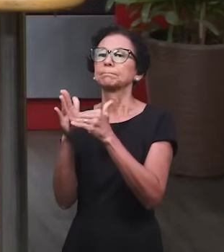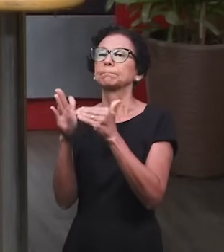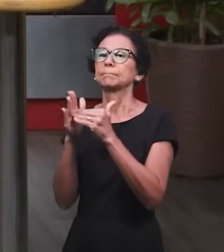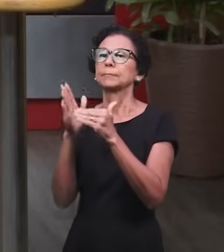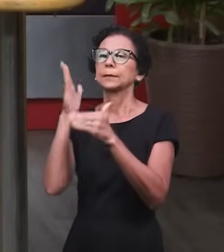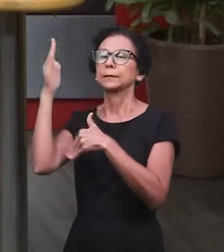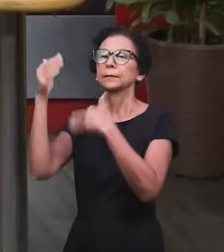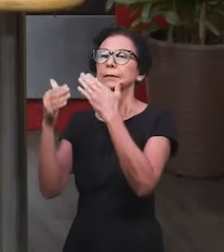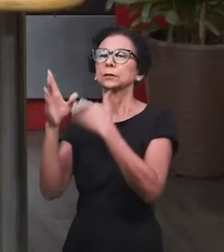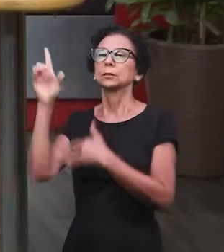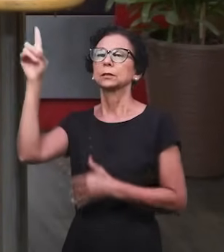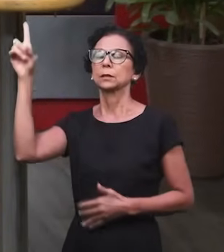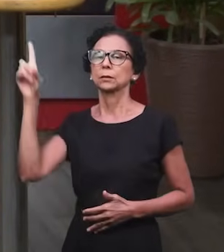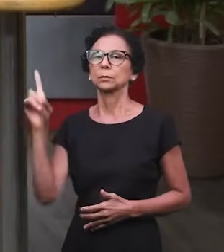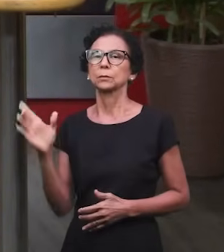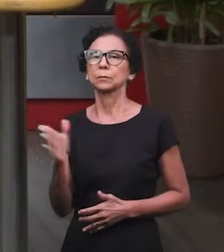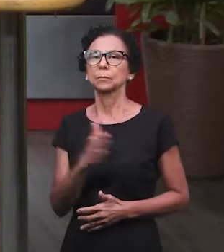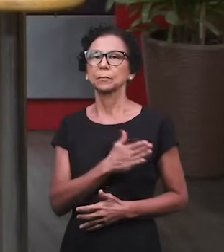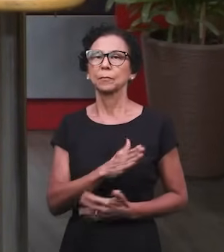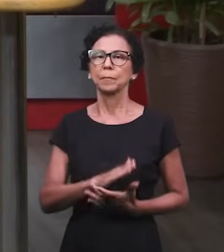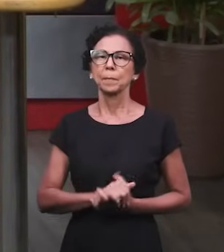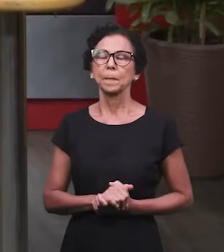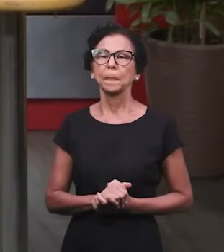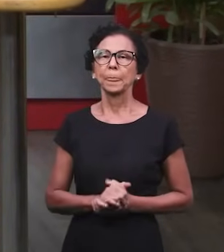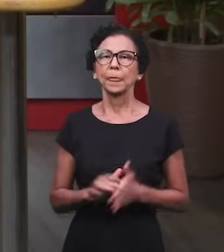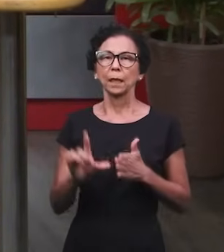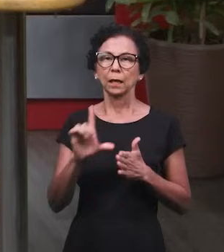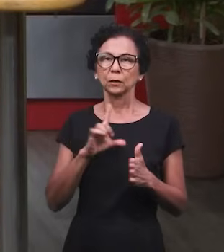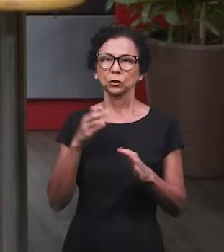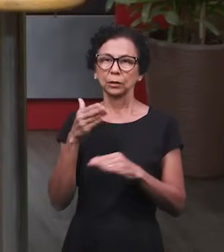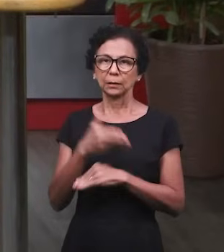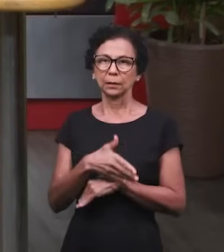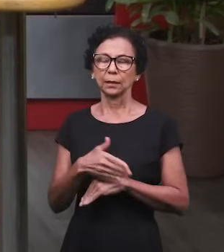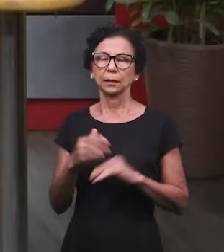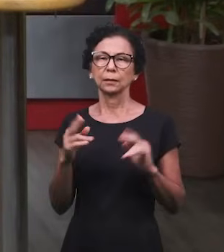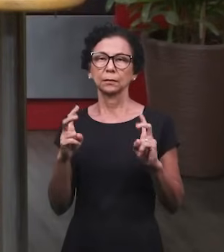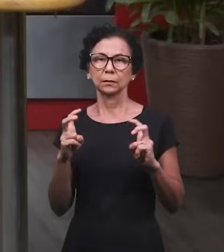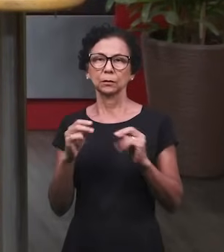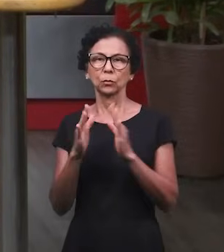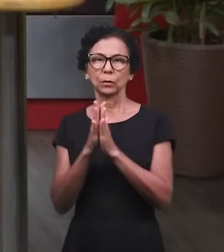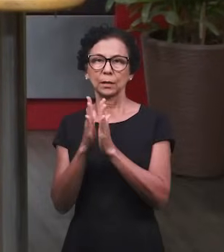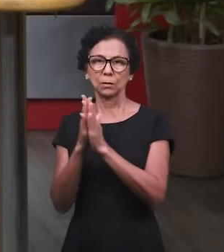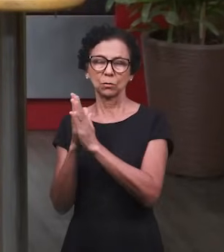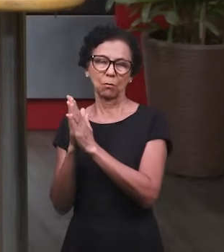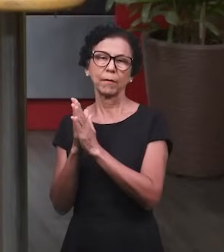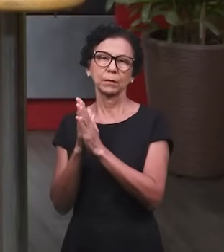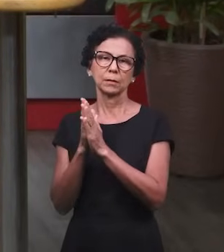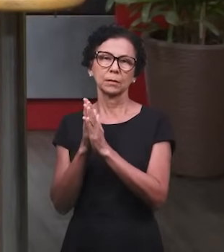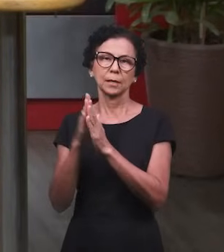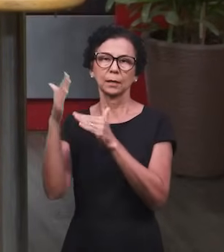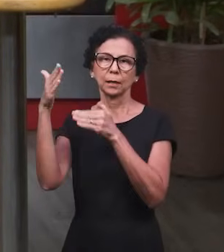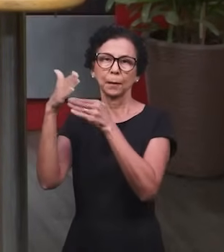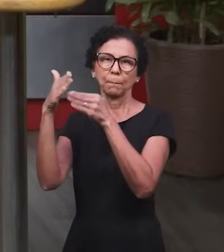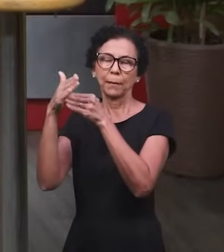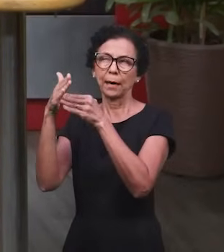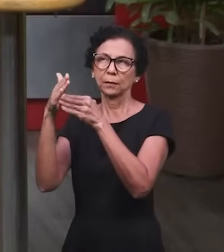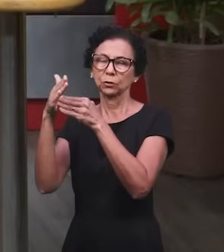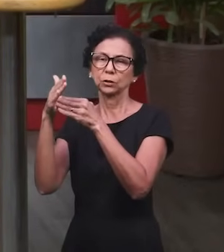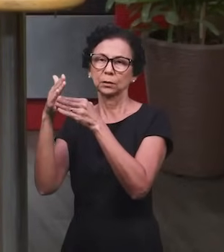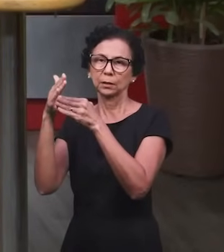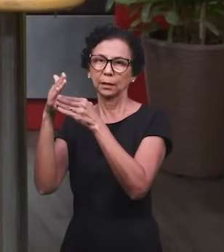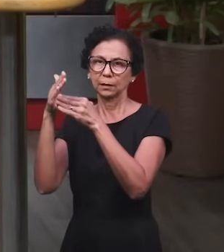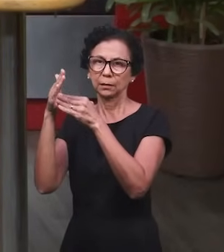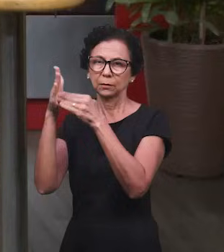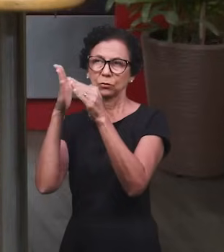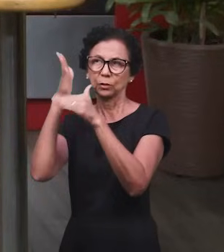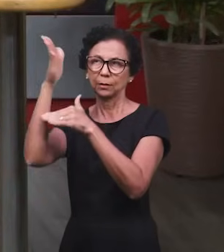tratou hoje aqui uma palavra para os nossos irmãos não Não antes de chegar nas orações impedidas que são várias vários motivos mas aqui